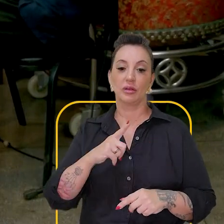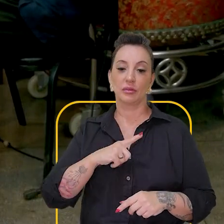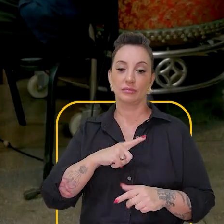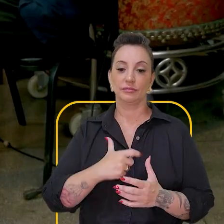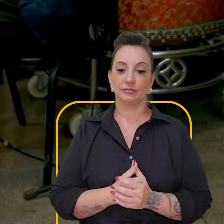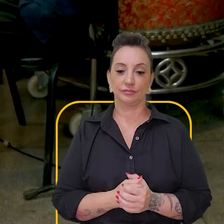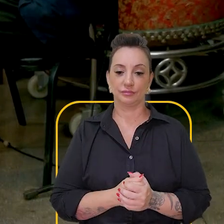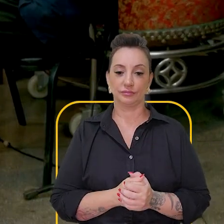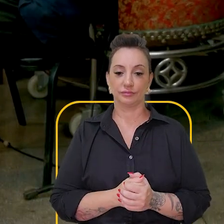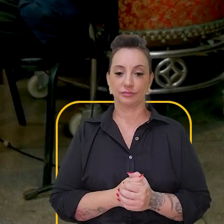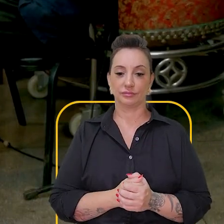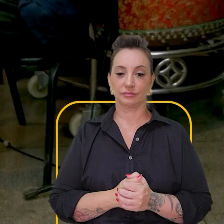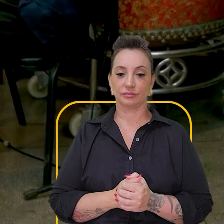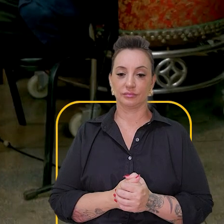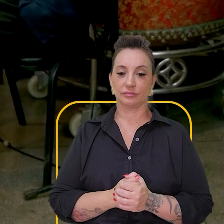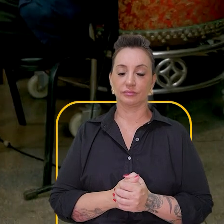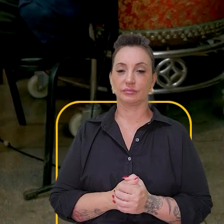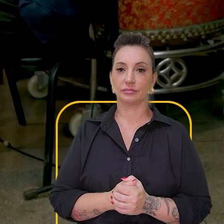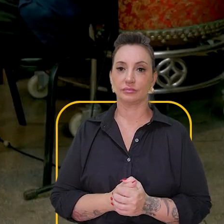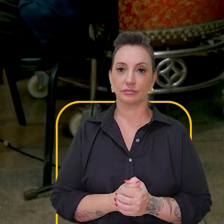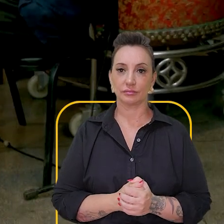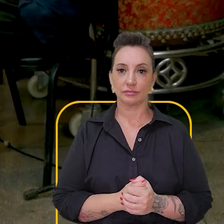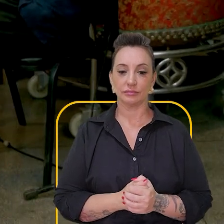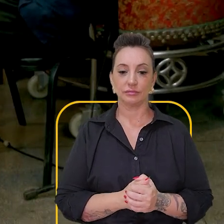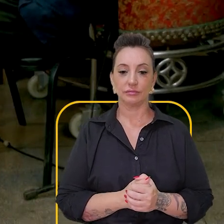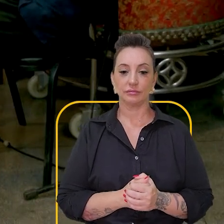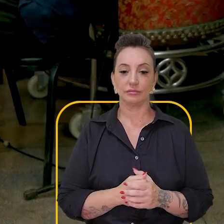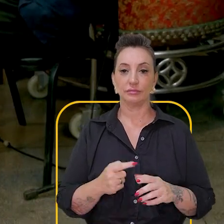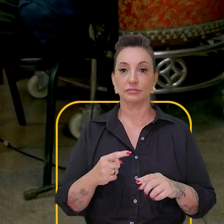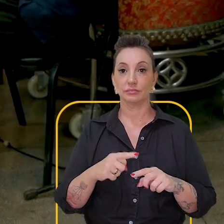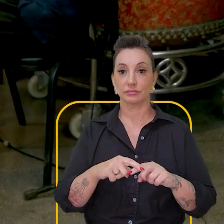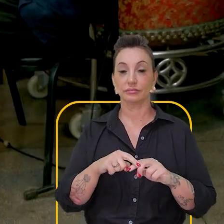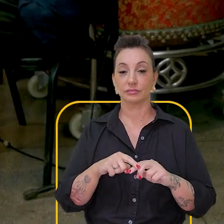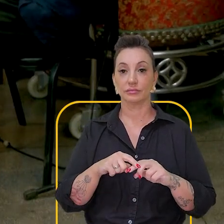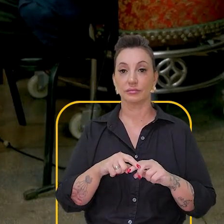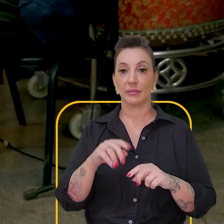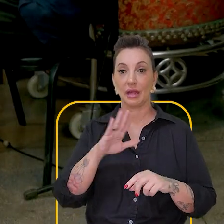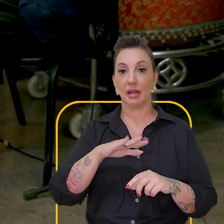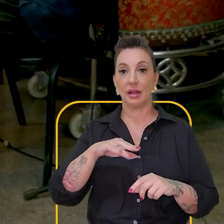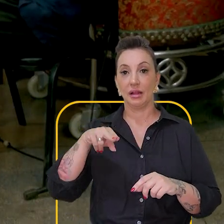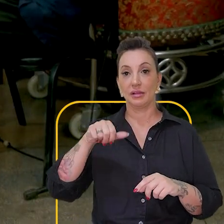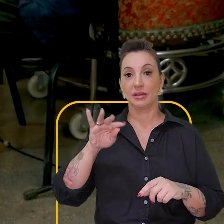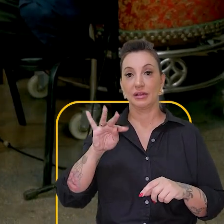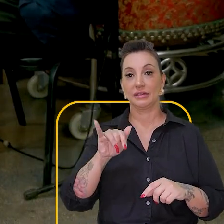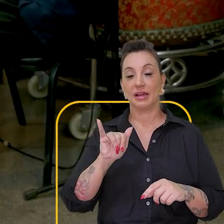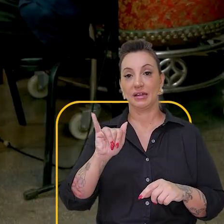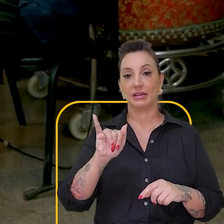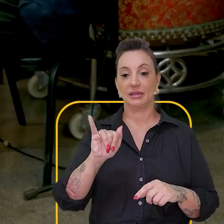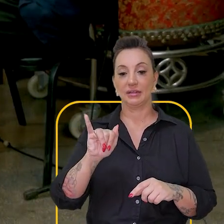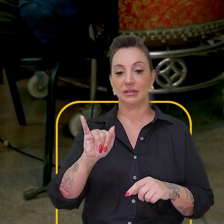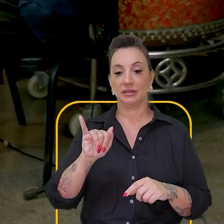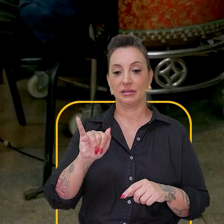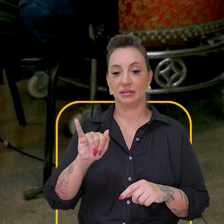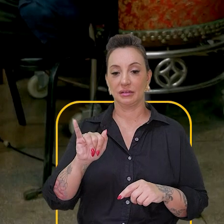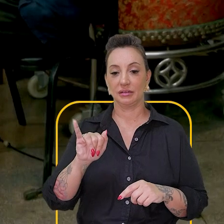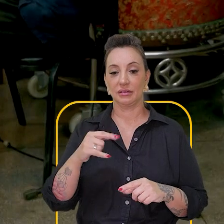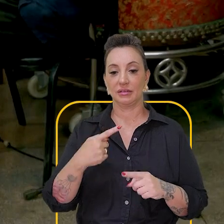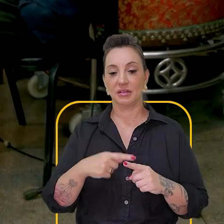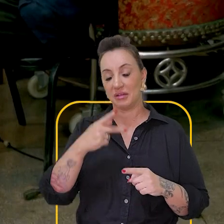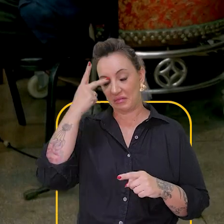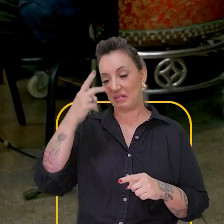consideram Natal entendi n eu acho ele eh um grande